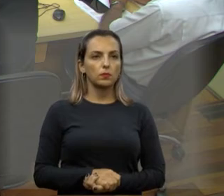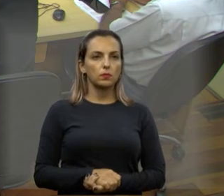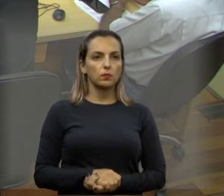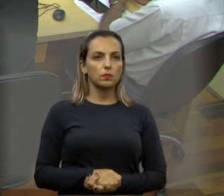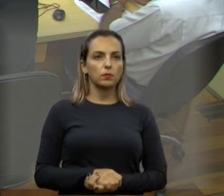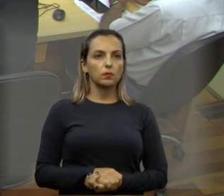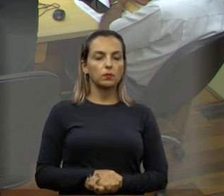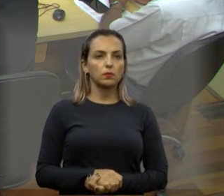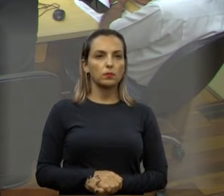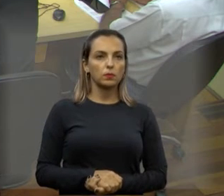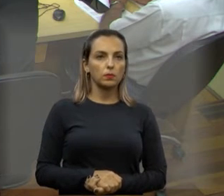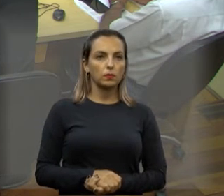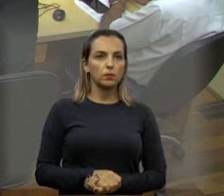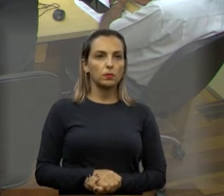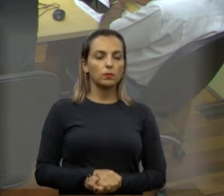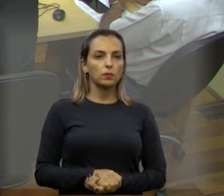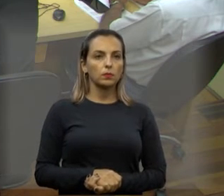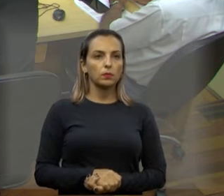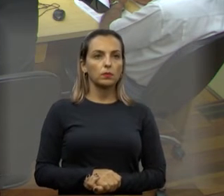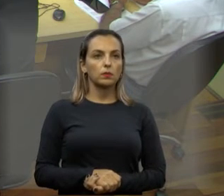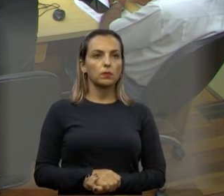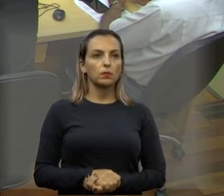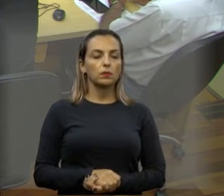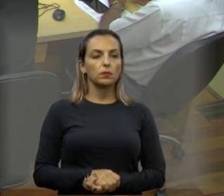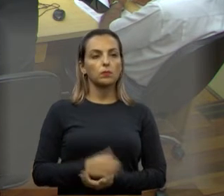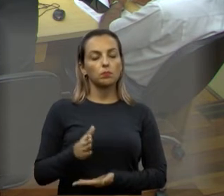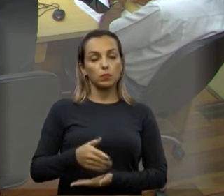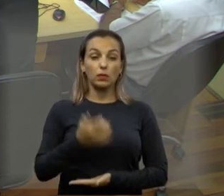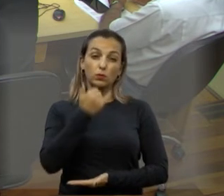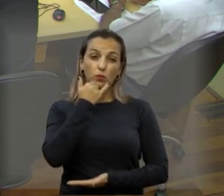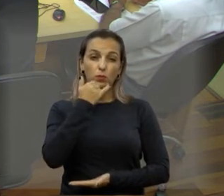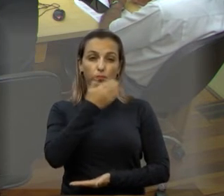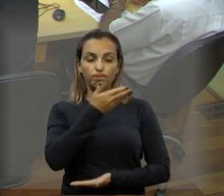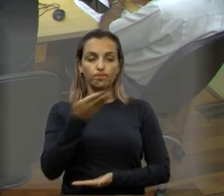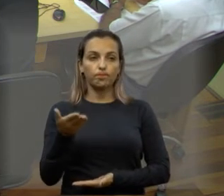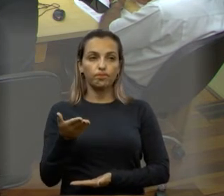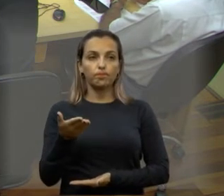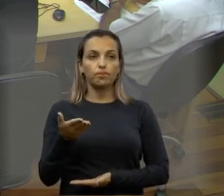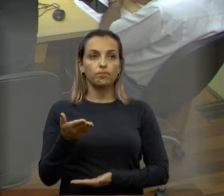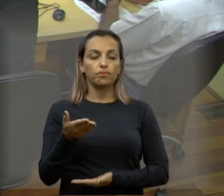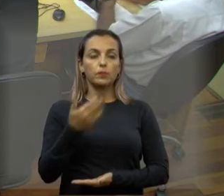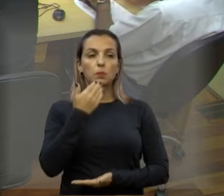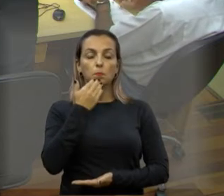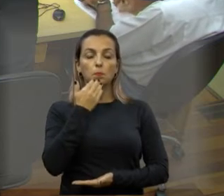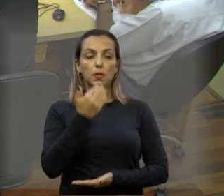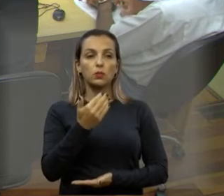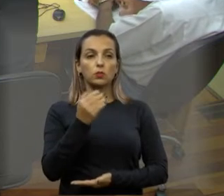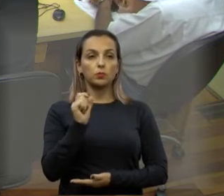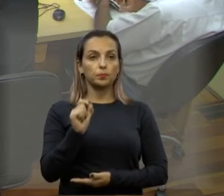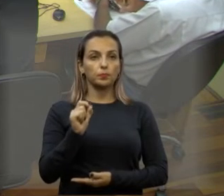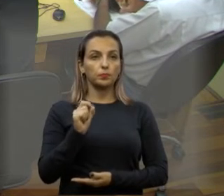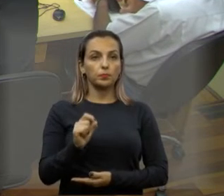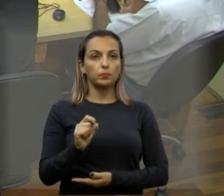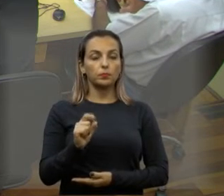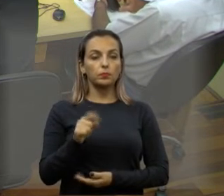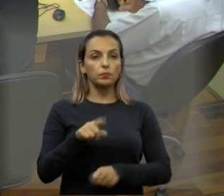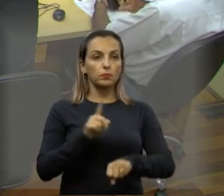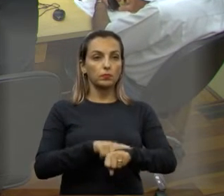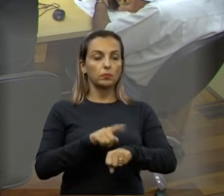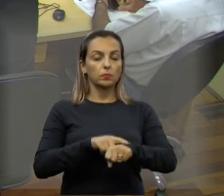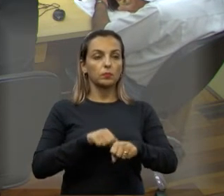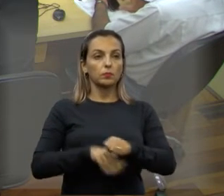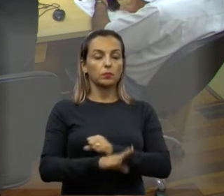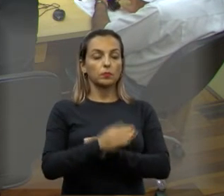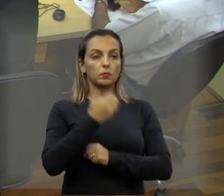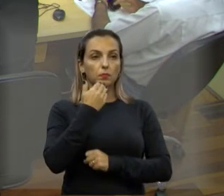culpa aos pares aí por antecipar né não deixar até as reservas de tempo